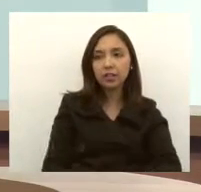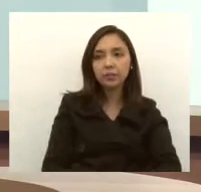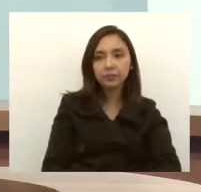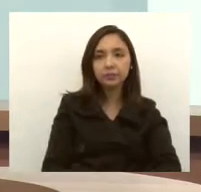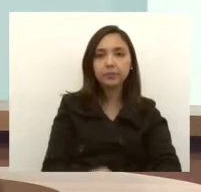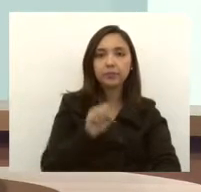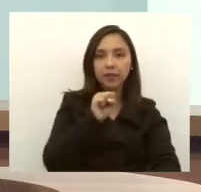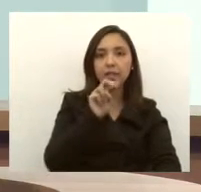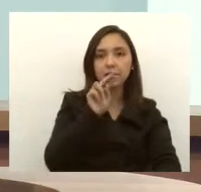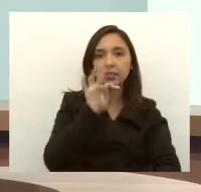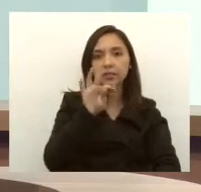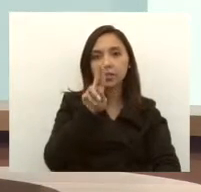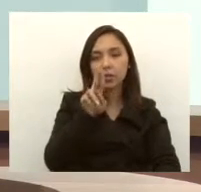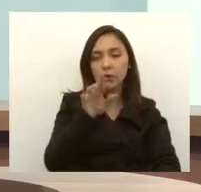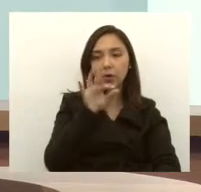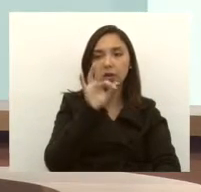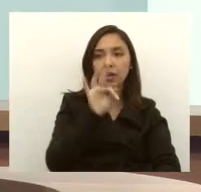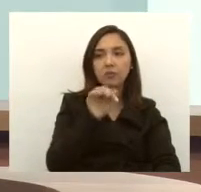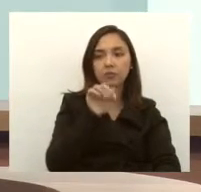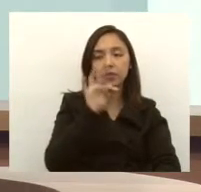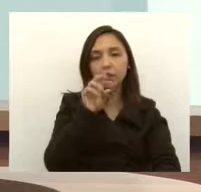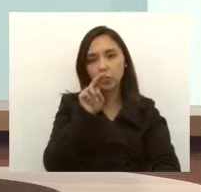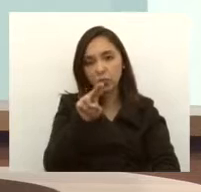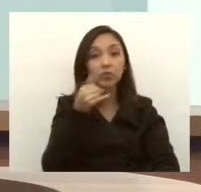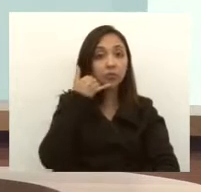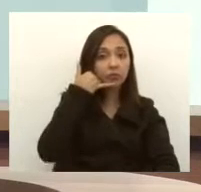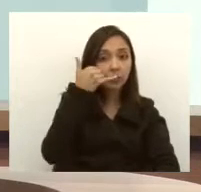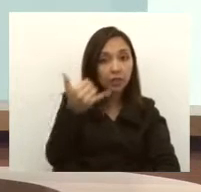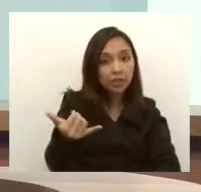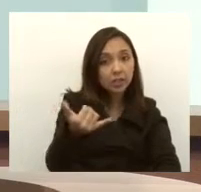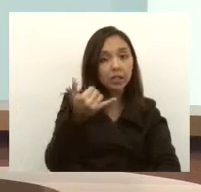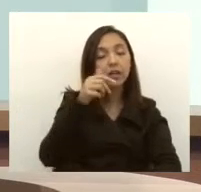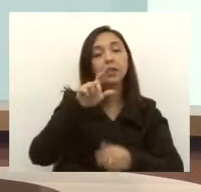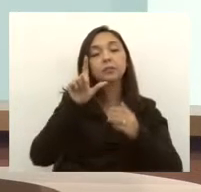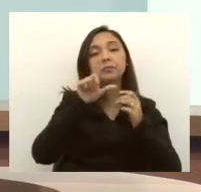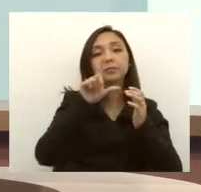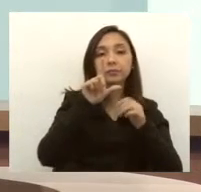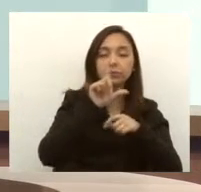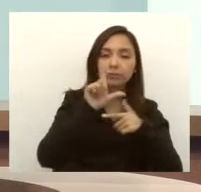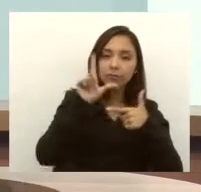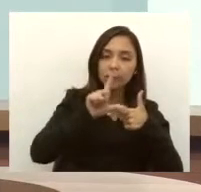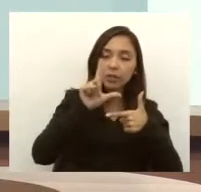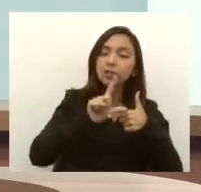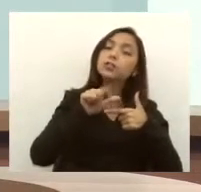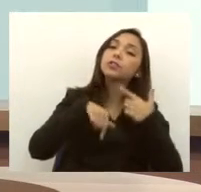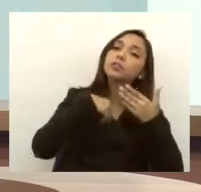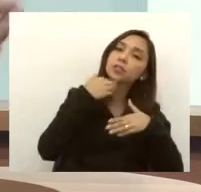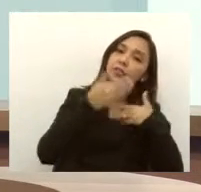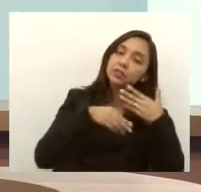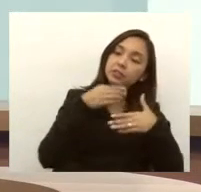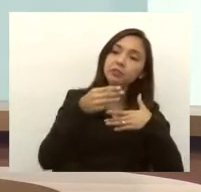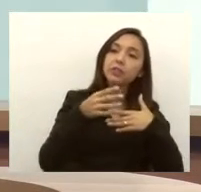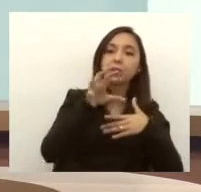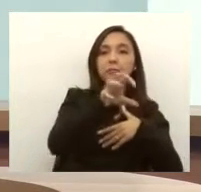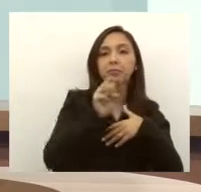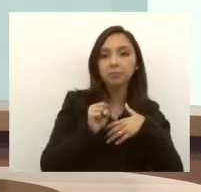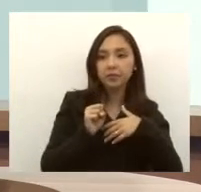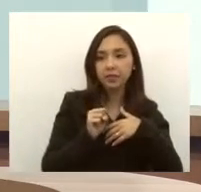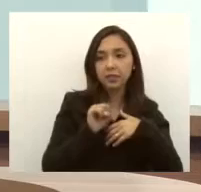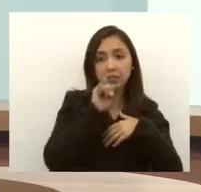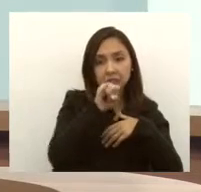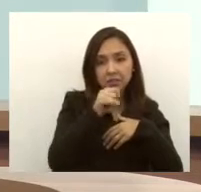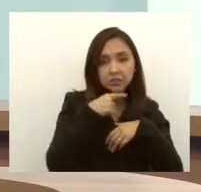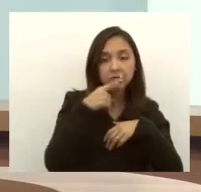no STU. O STU vai ligar para o legislativo, e vai, o senhor vai retirar. Se